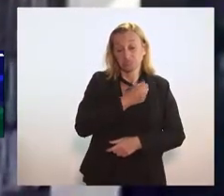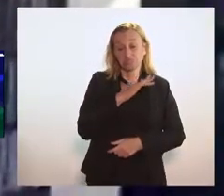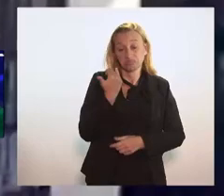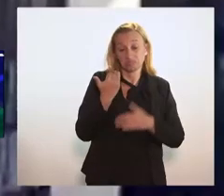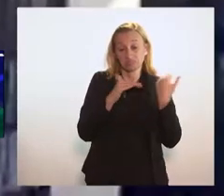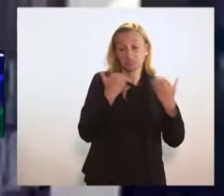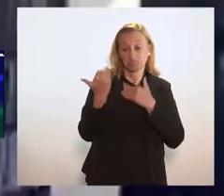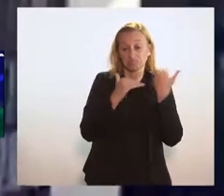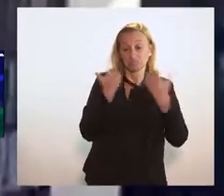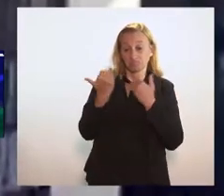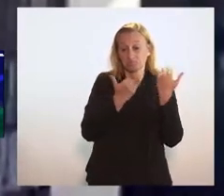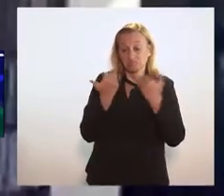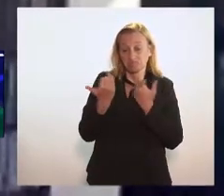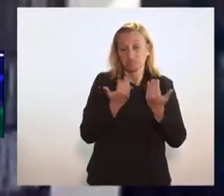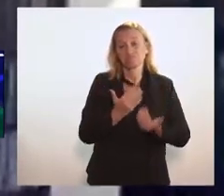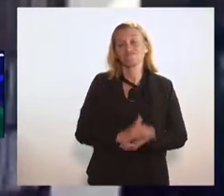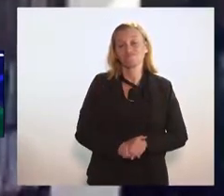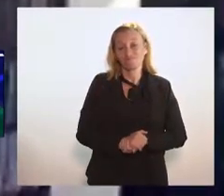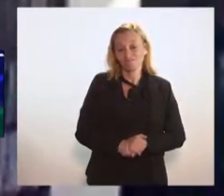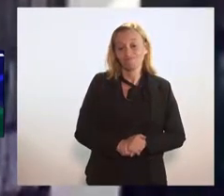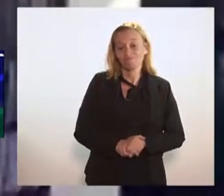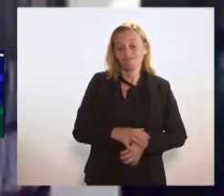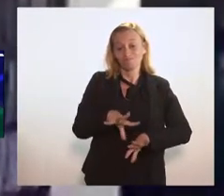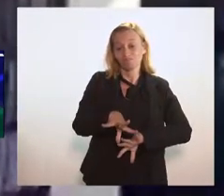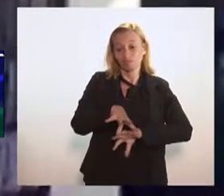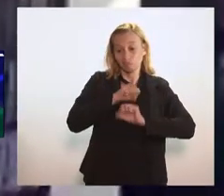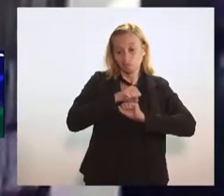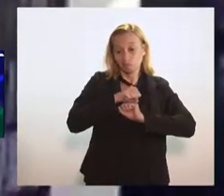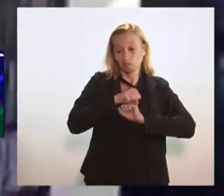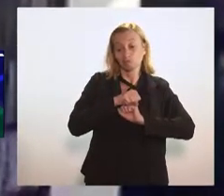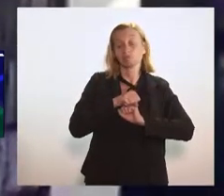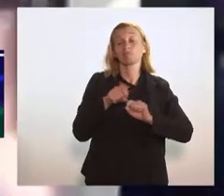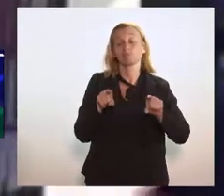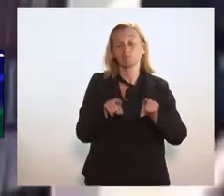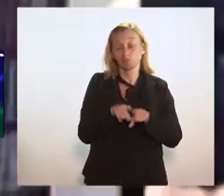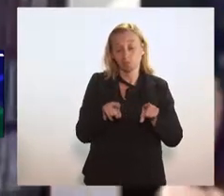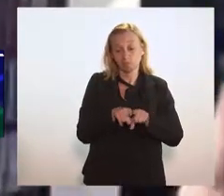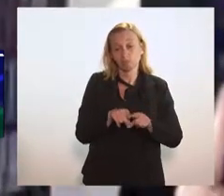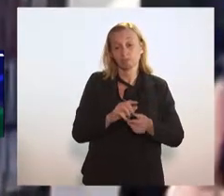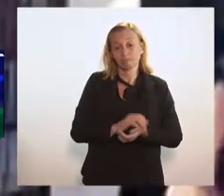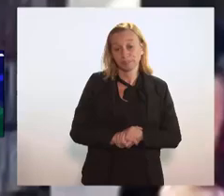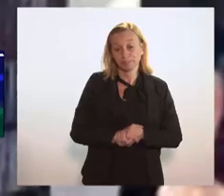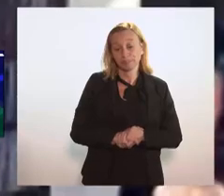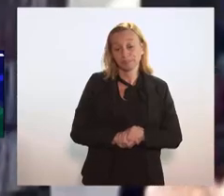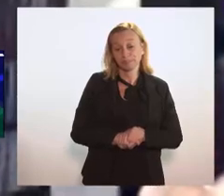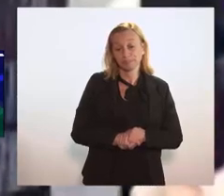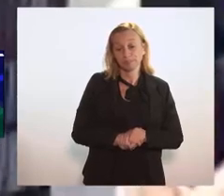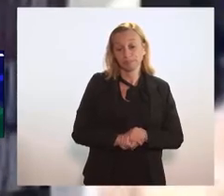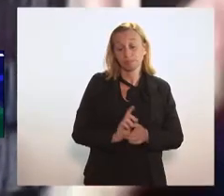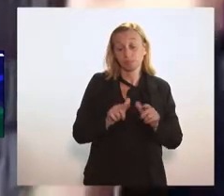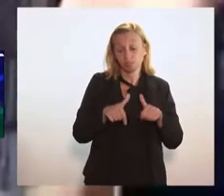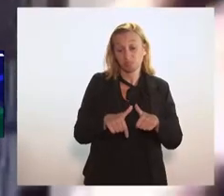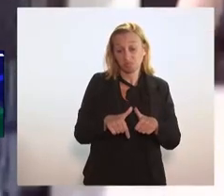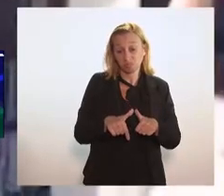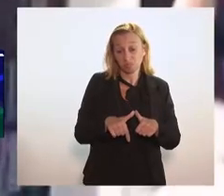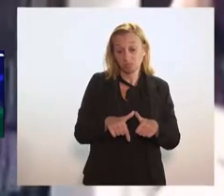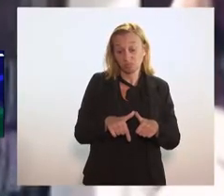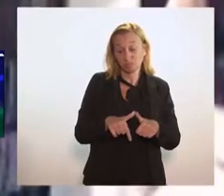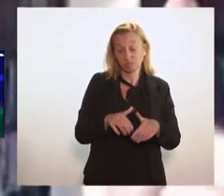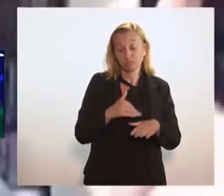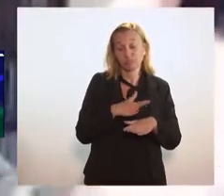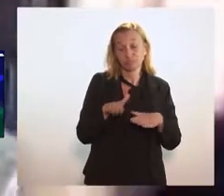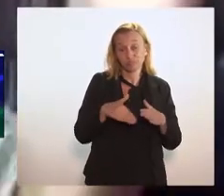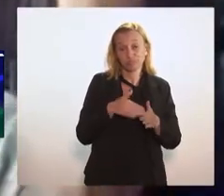mortes, o aumento dia a dia do número de infectados e as providências que todos